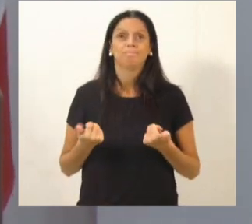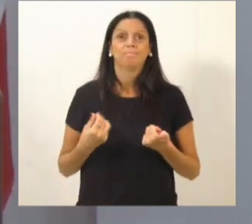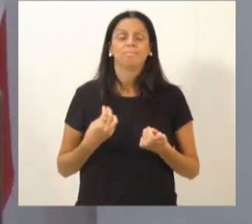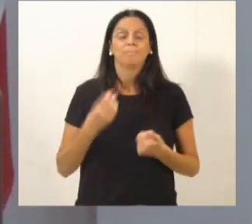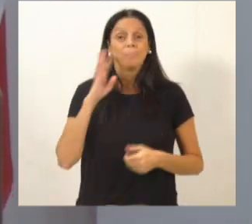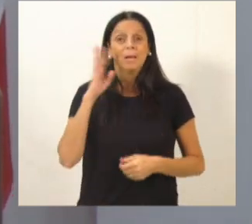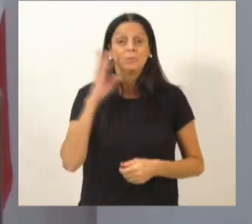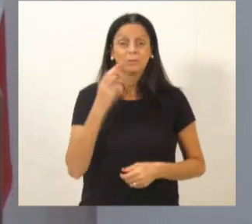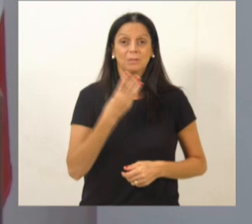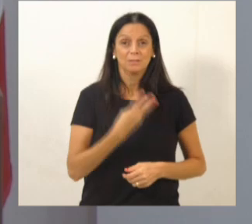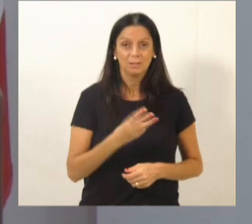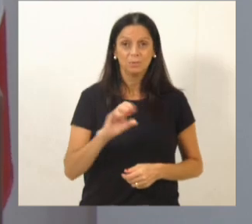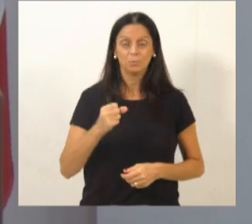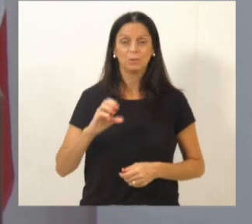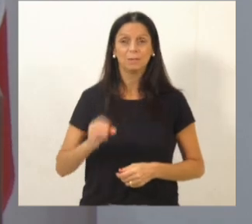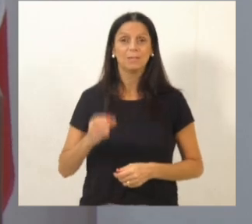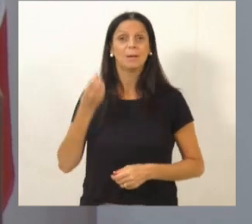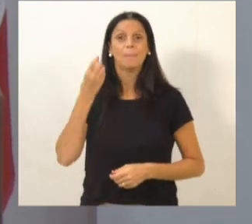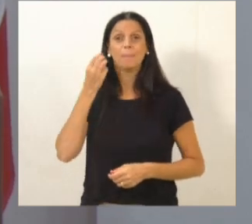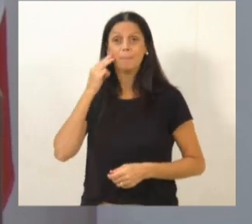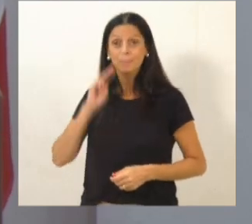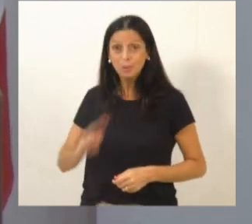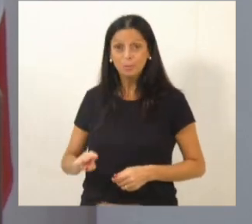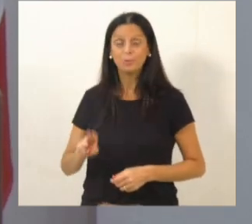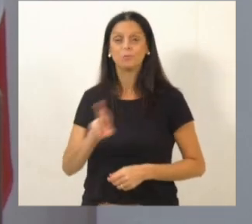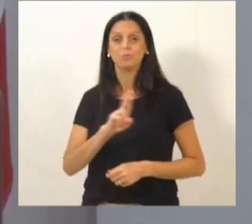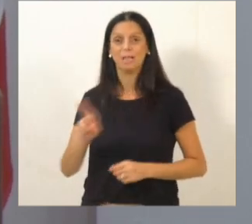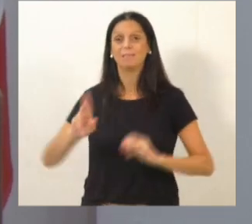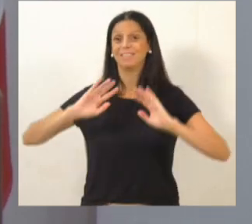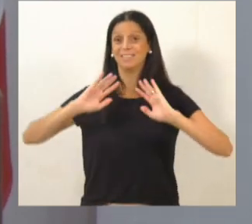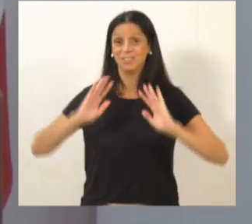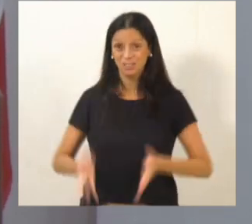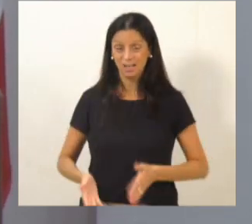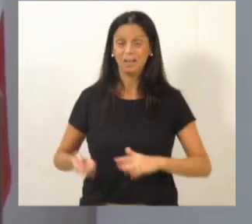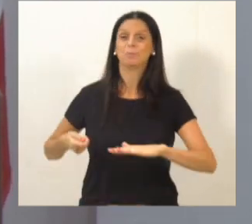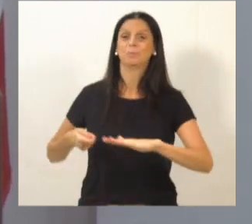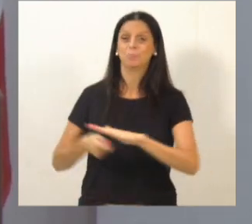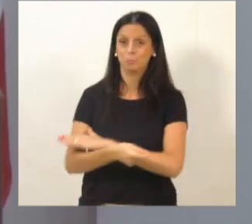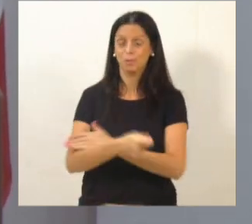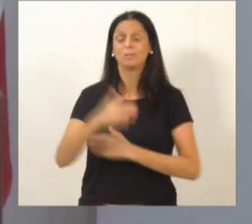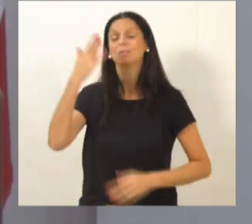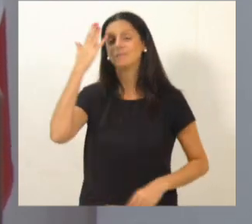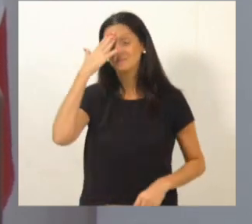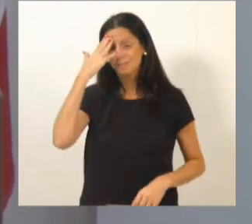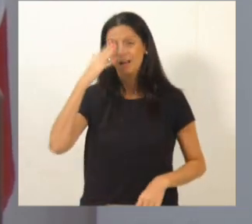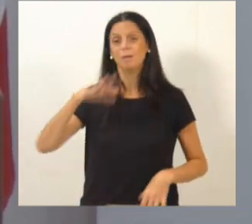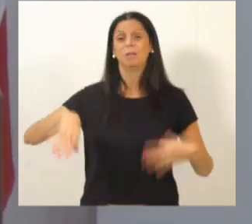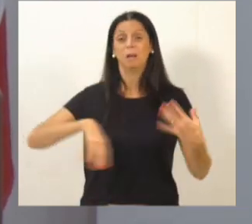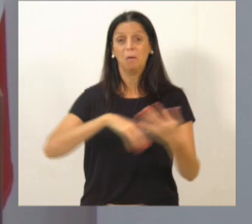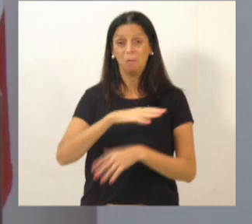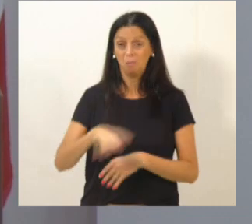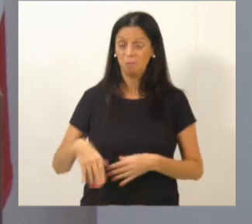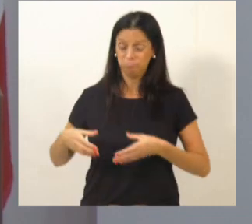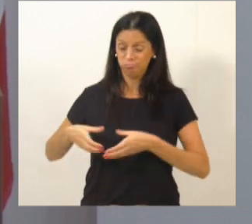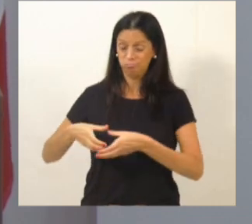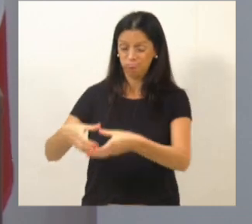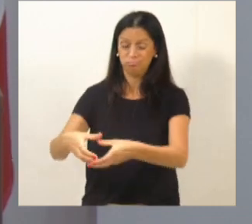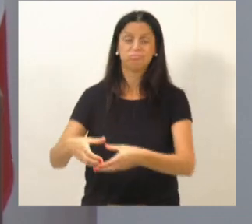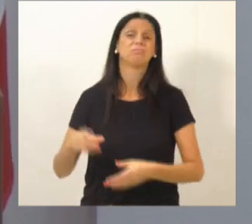milhões de reais já investido, o transtorno que uma obra dessa causa, etc. A gente já sabe disso tudo. E, no fim, não ter o